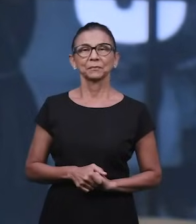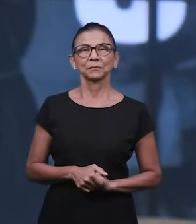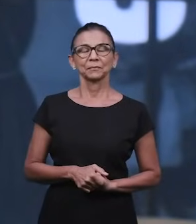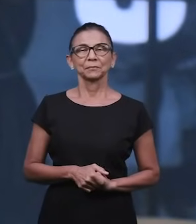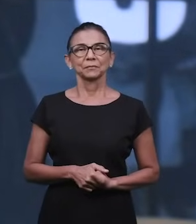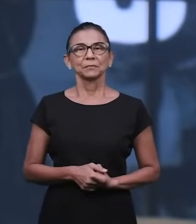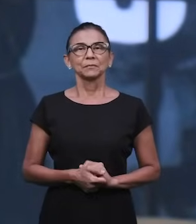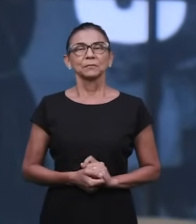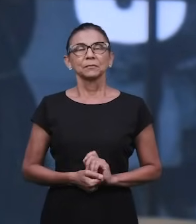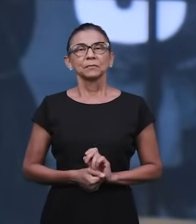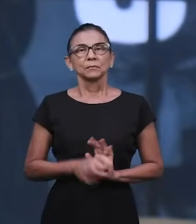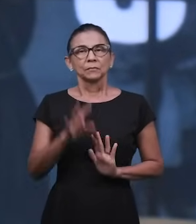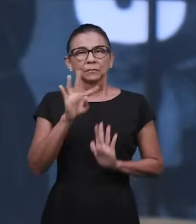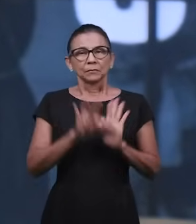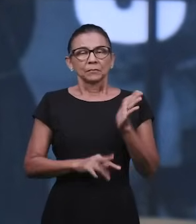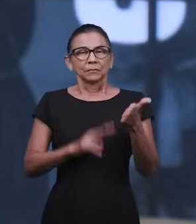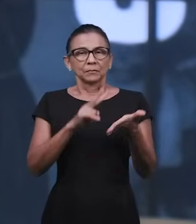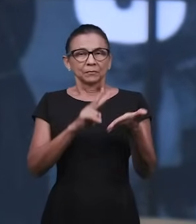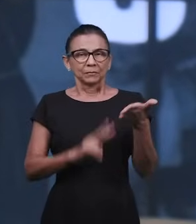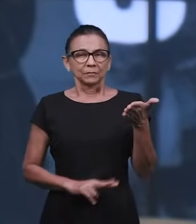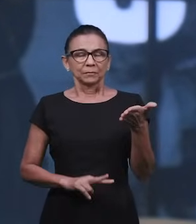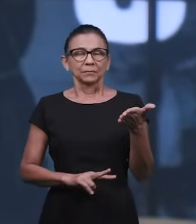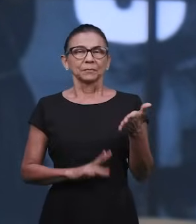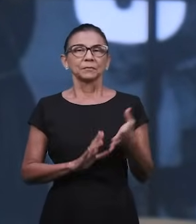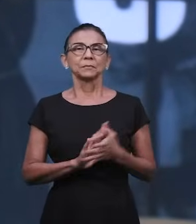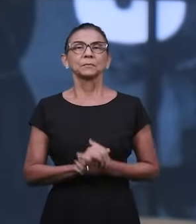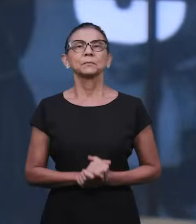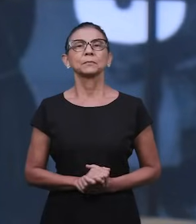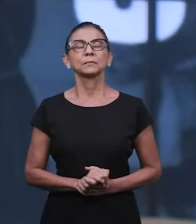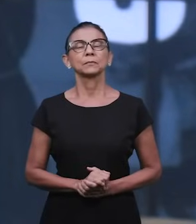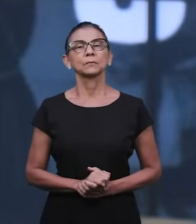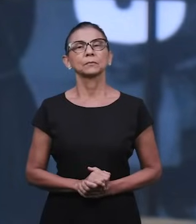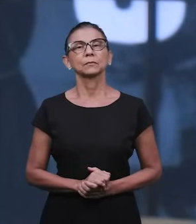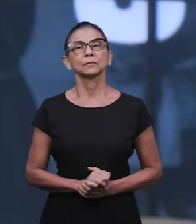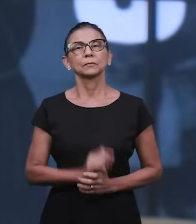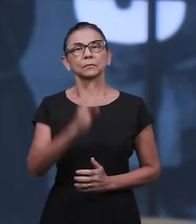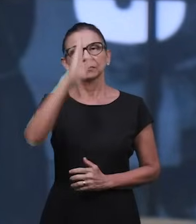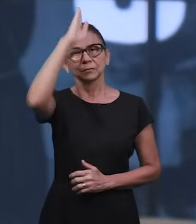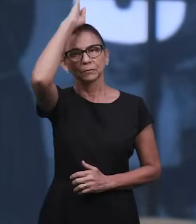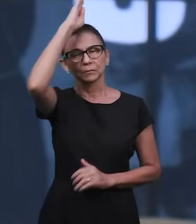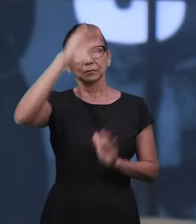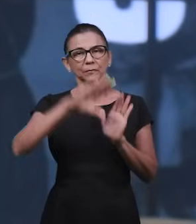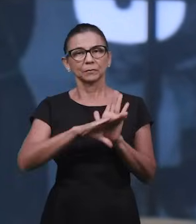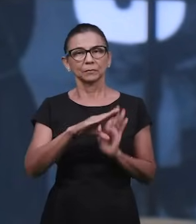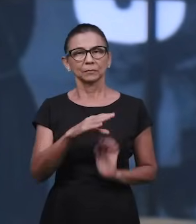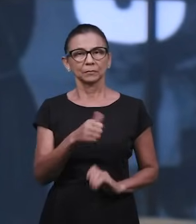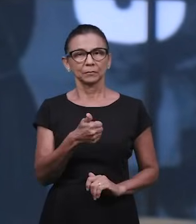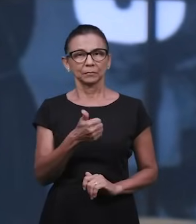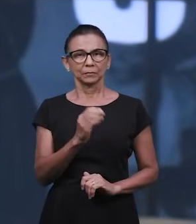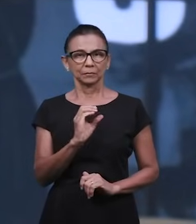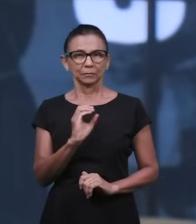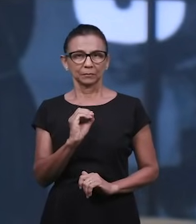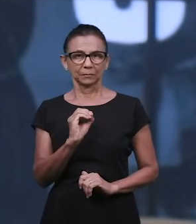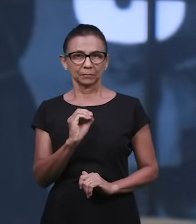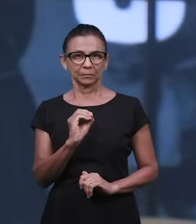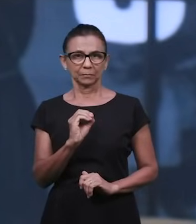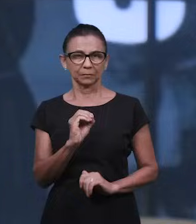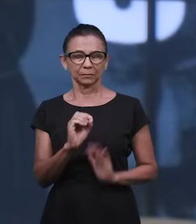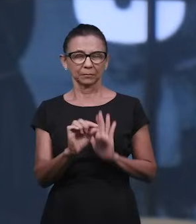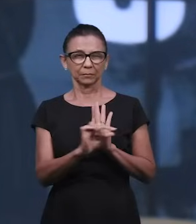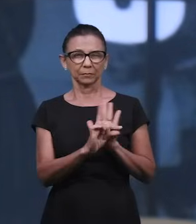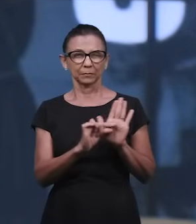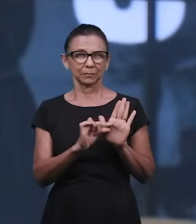do Senhor, né, para aqueles que estão nos acompanhando. Se encontra no Romanos 10, leremos aqui os